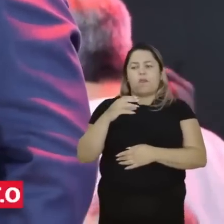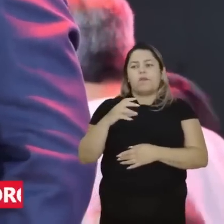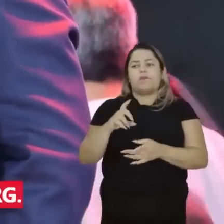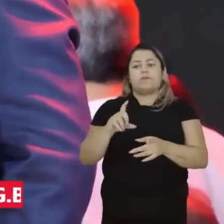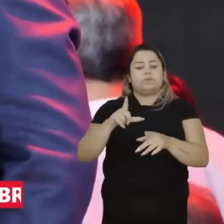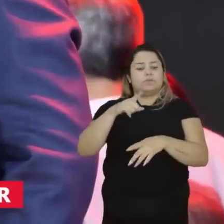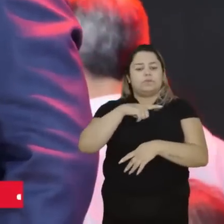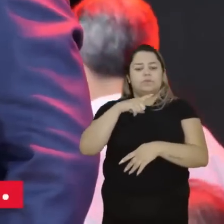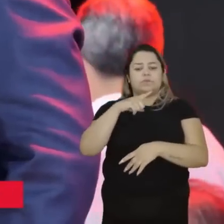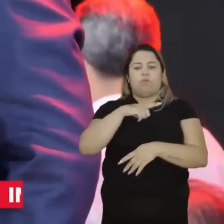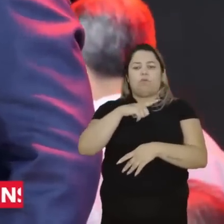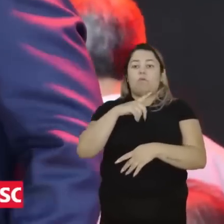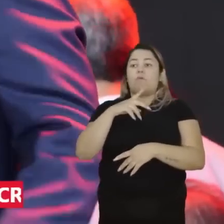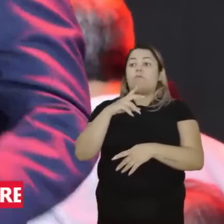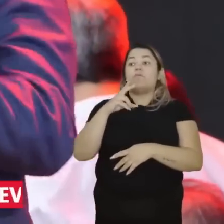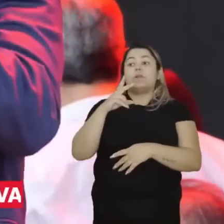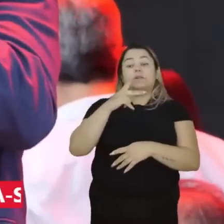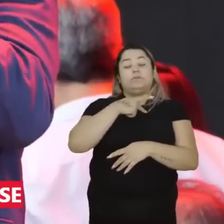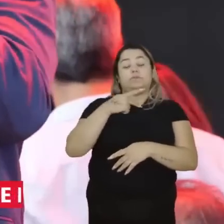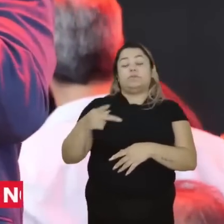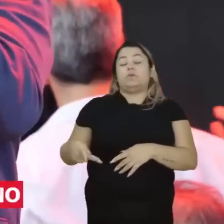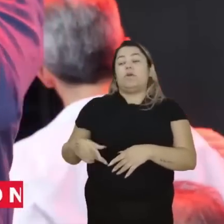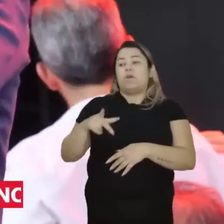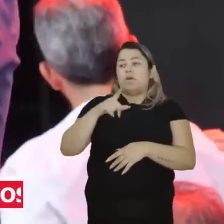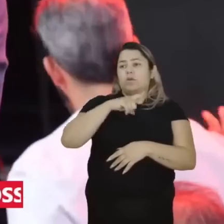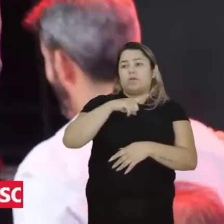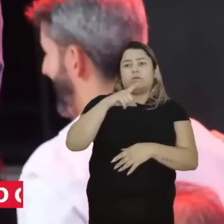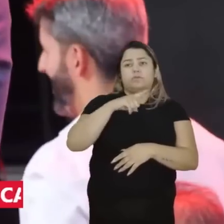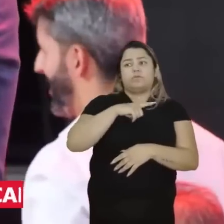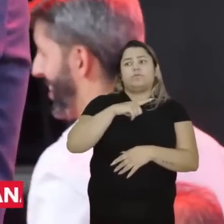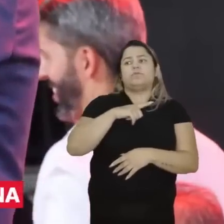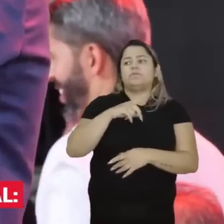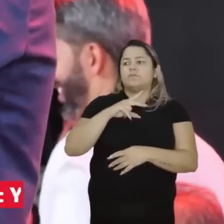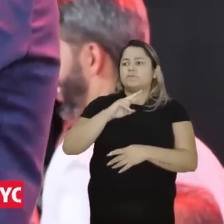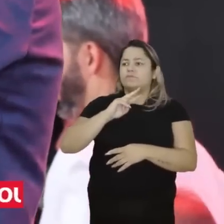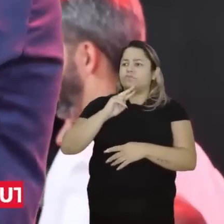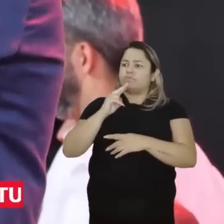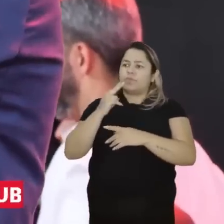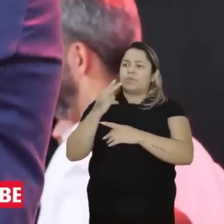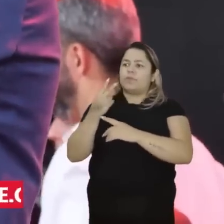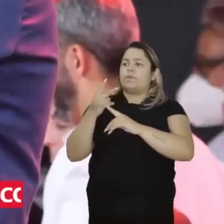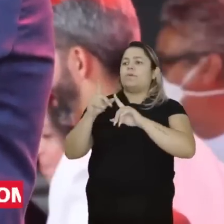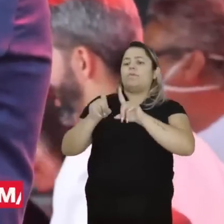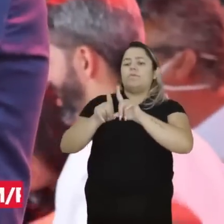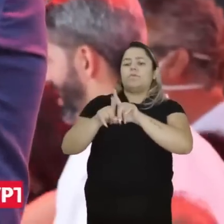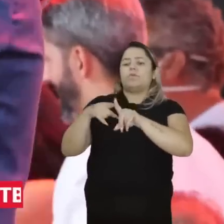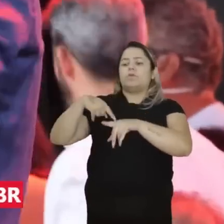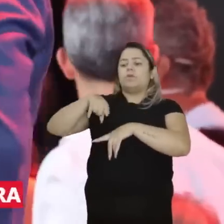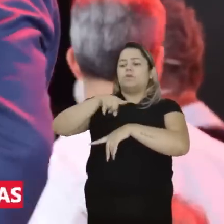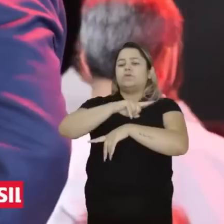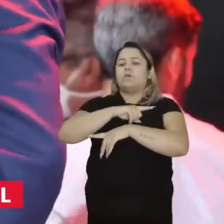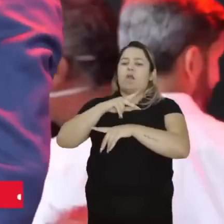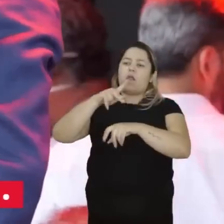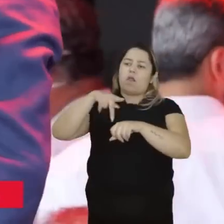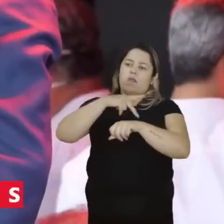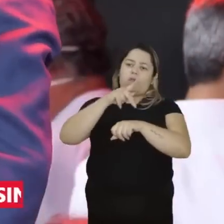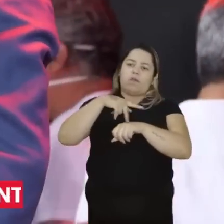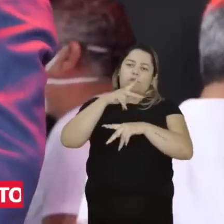tem. Um presidente que virou as suas costas para o nosso país e para o nosso